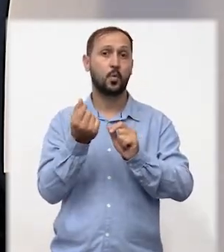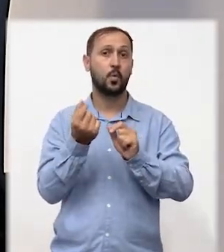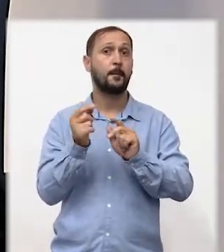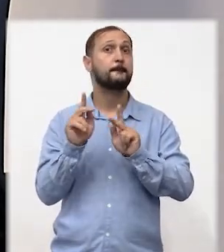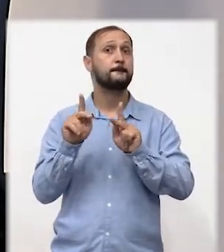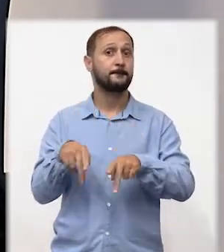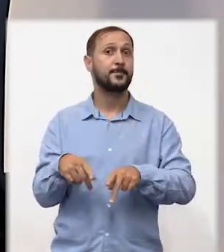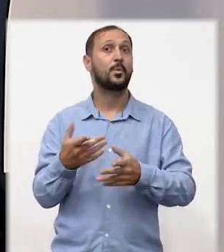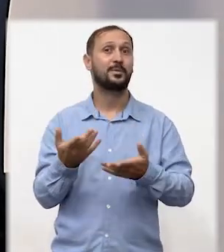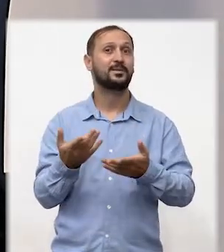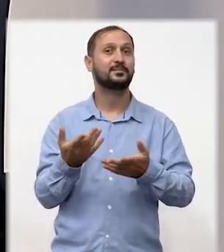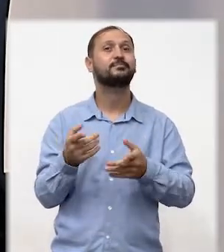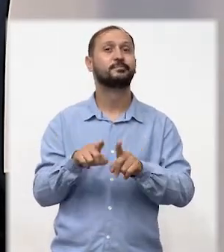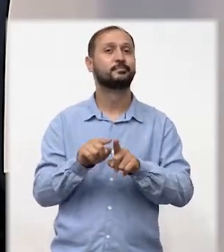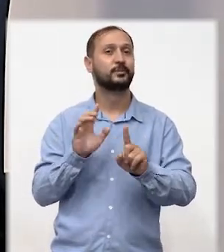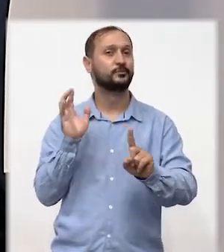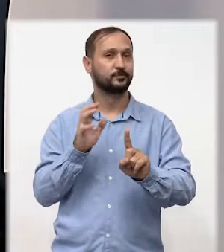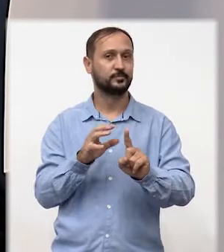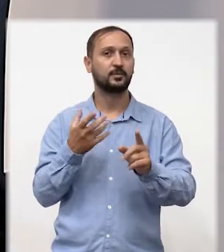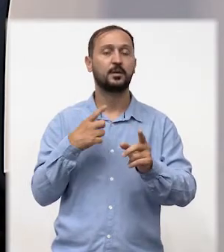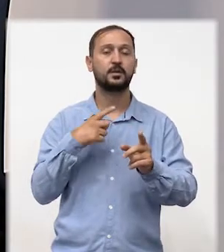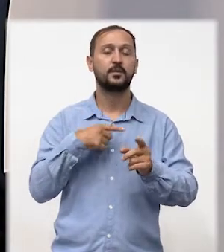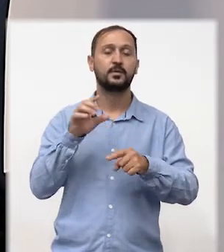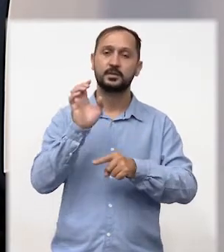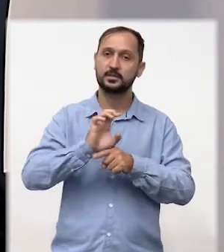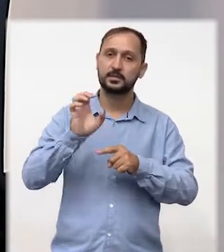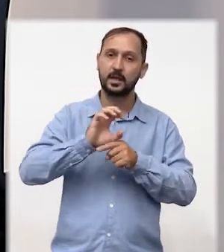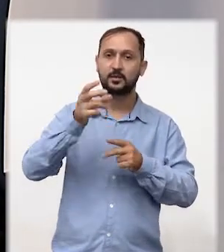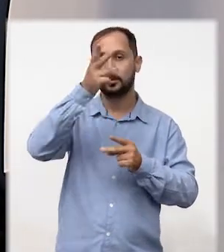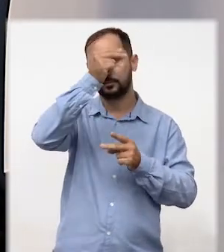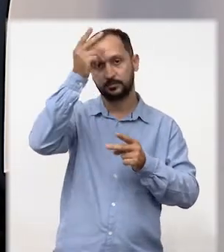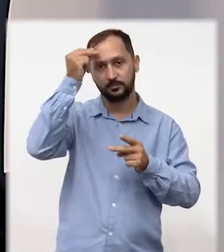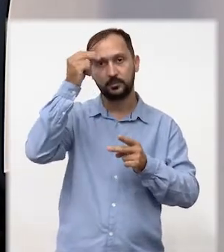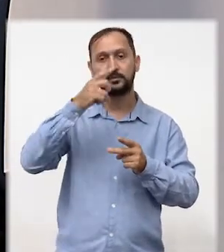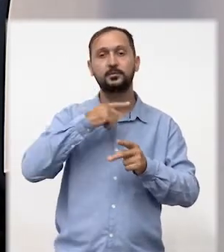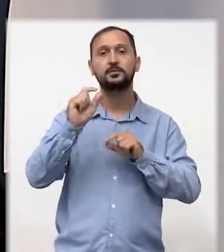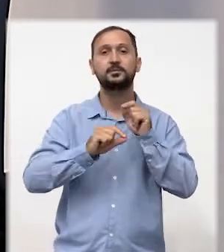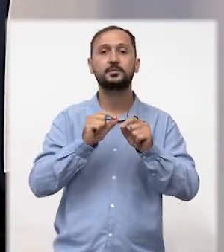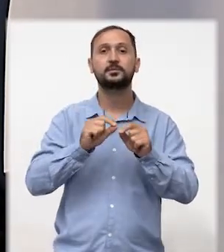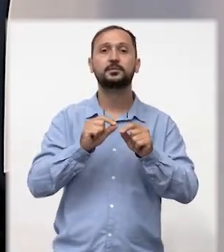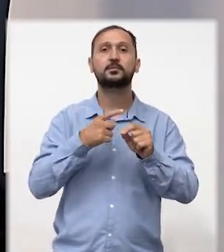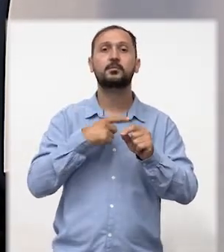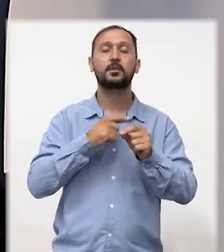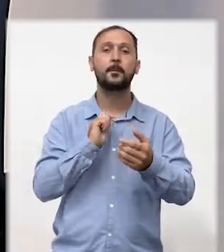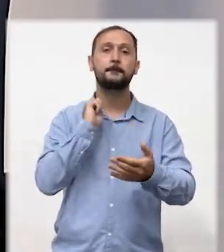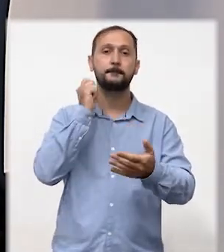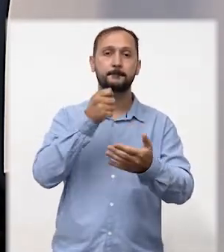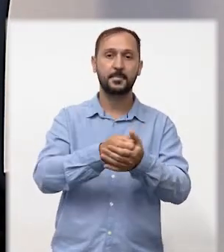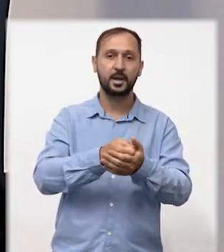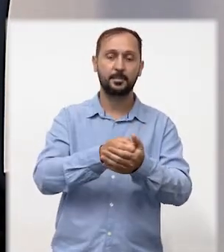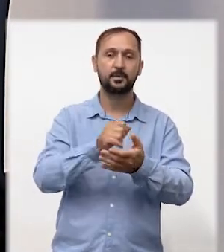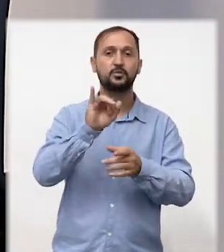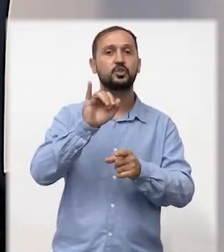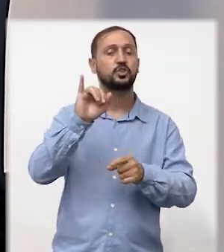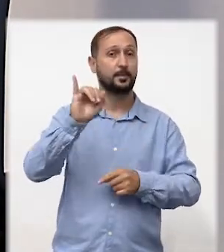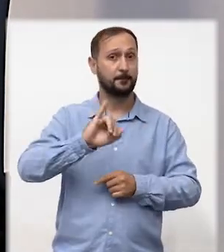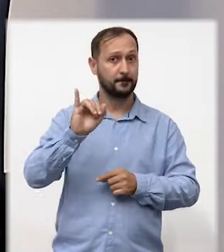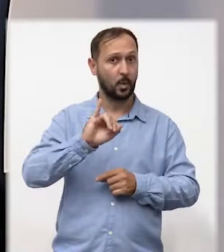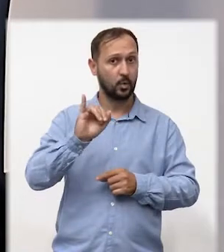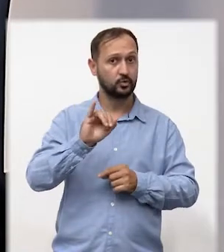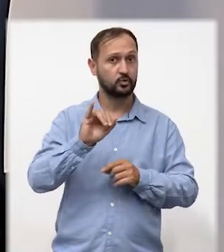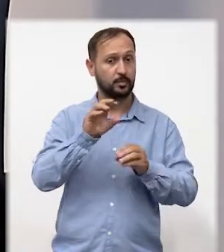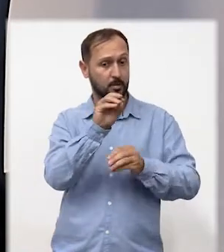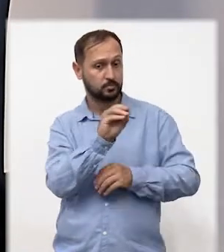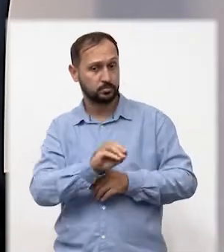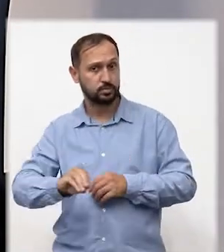foram impactados. Entre as medidas adotadas por estados e municípios estava a prorrogação no pagamento de impostos, o